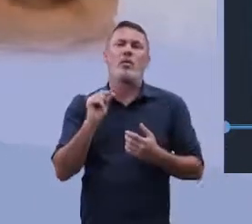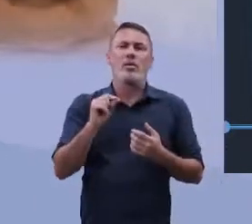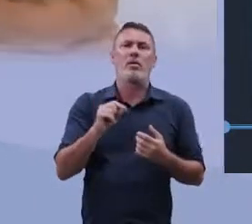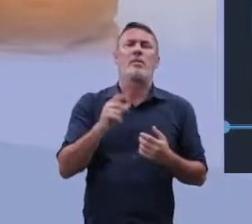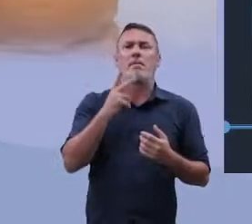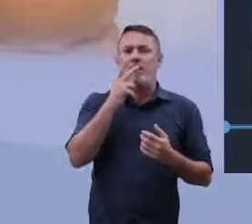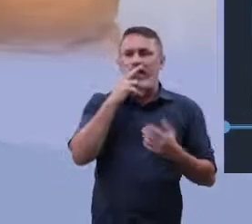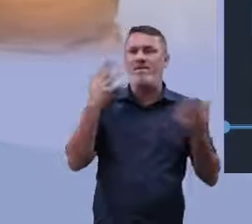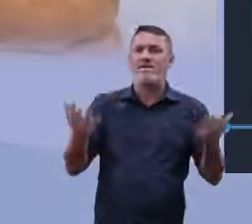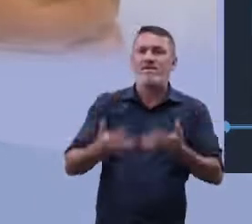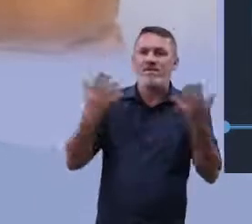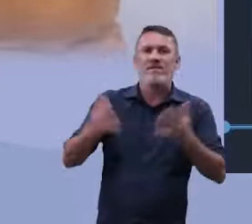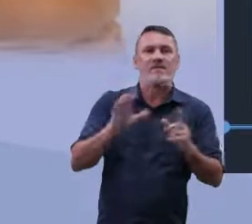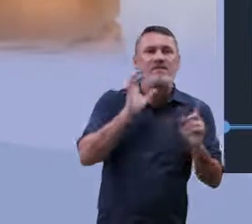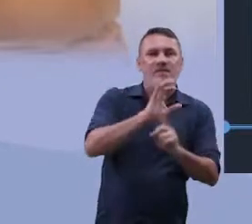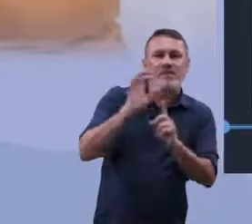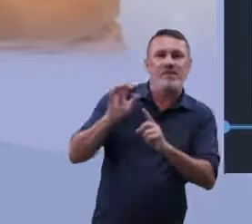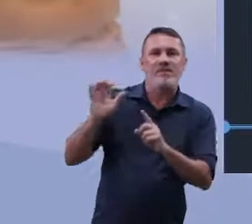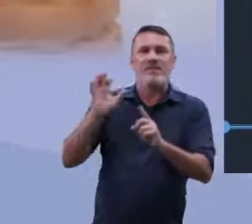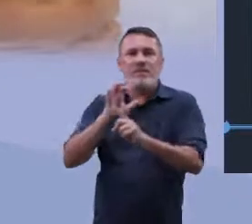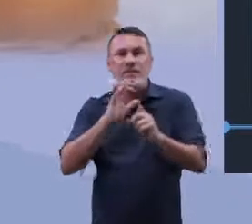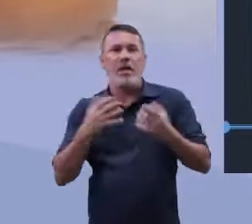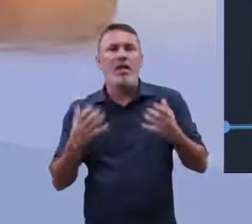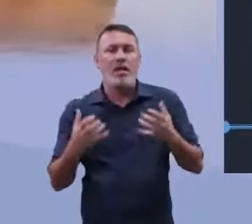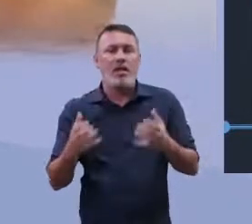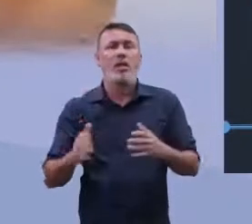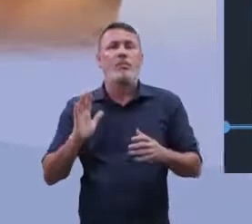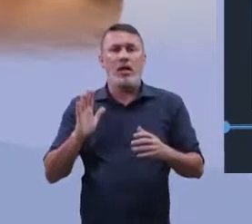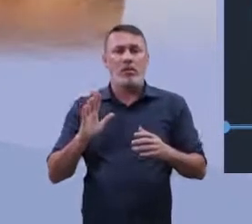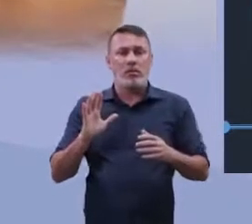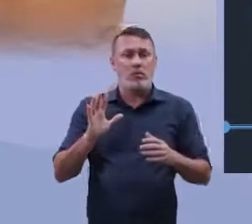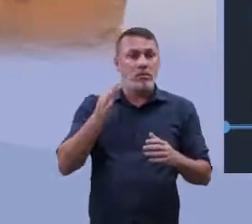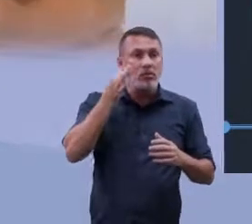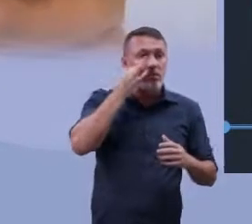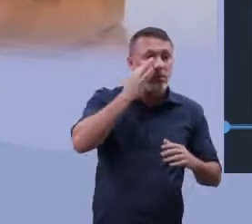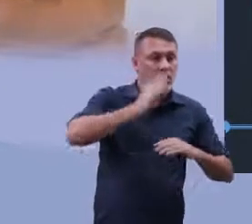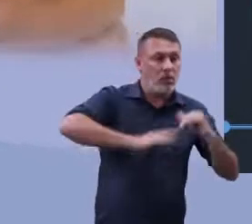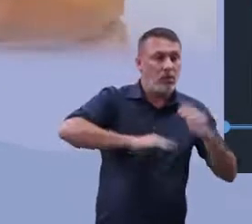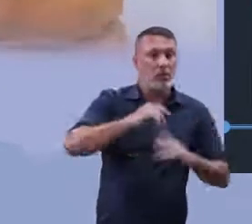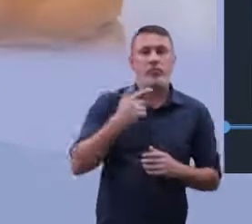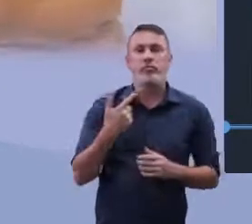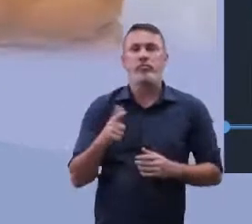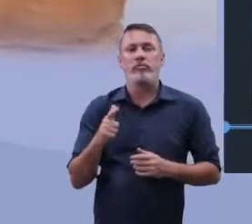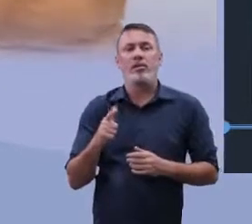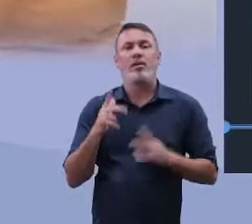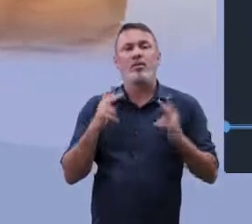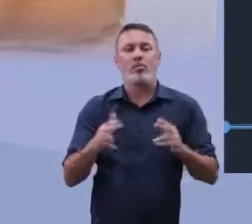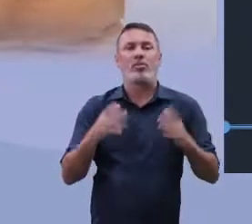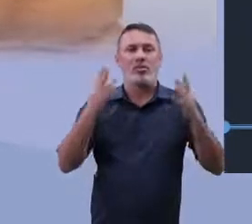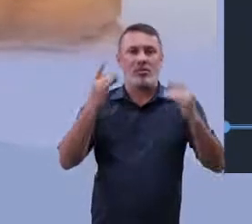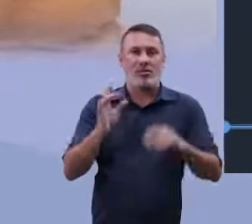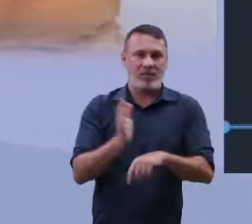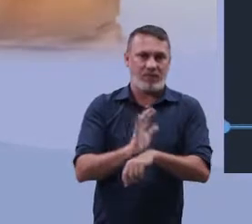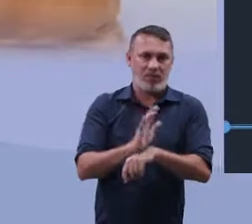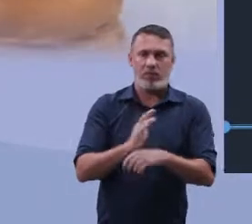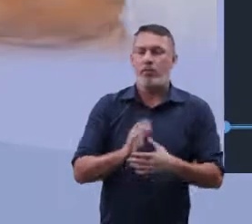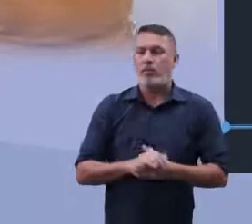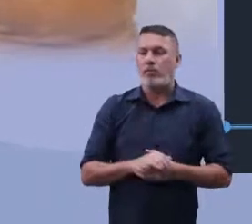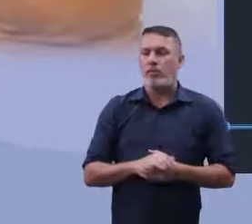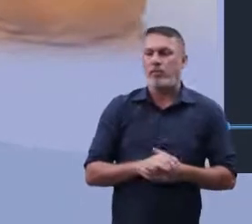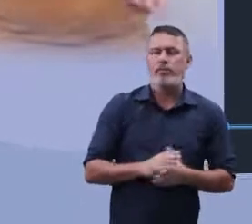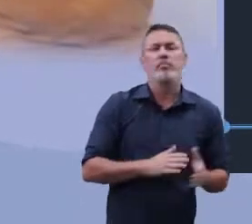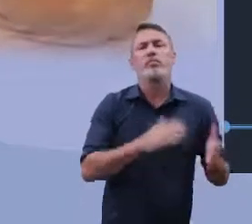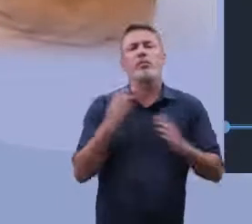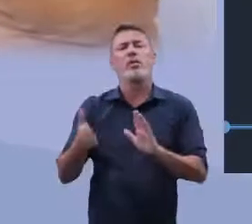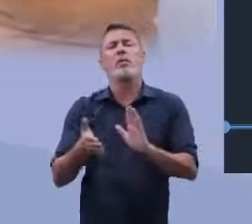todo, quer induzir a sustentabilidade, mas nas práticas isso não ocorre, como prescrito ali no filme. Então,